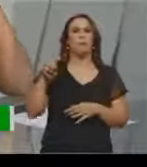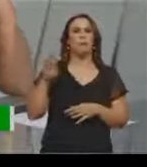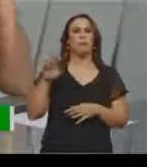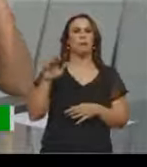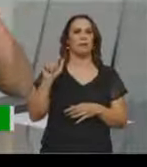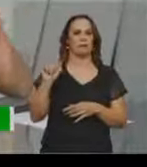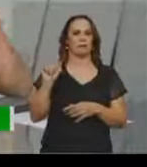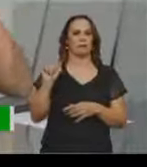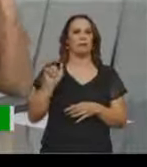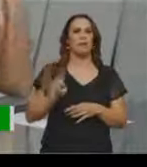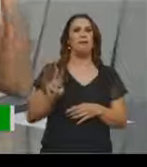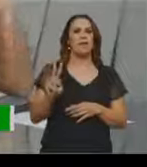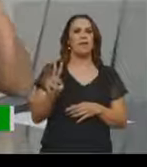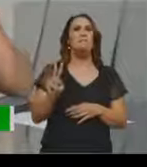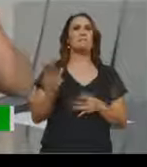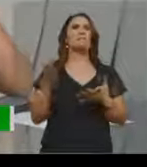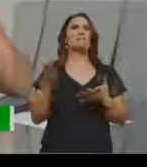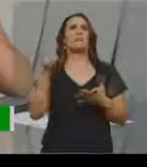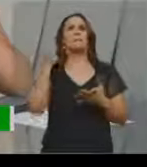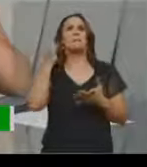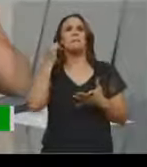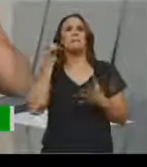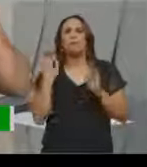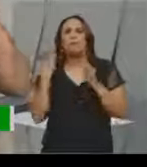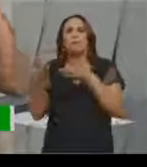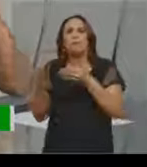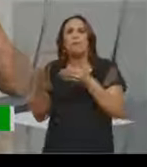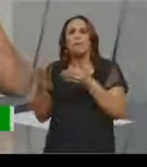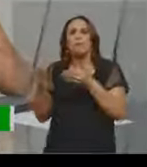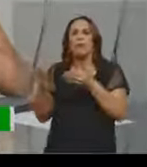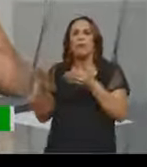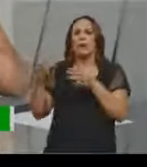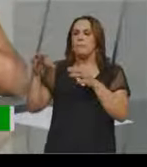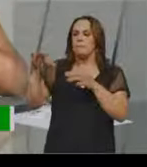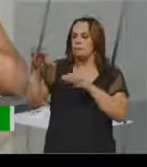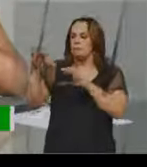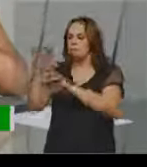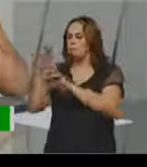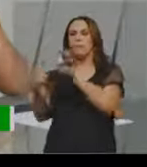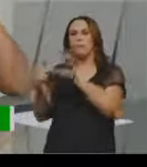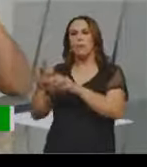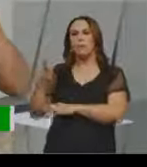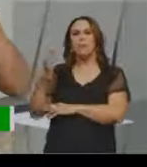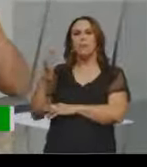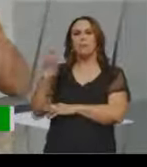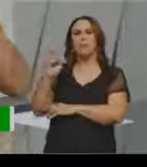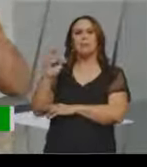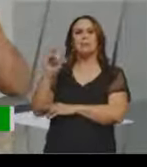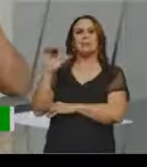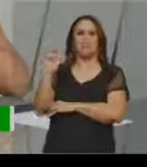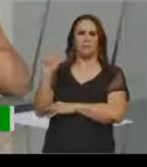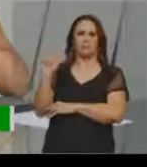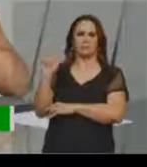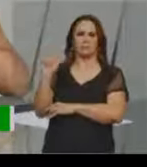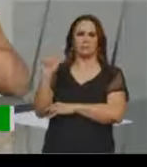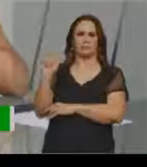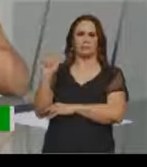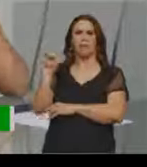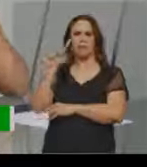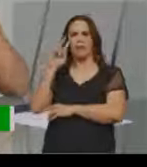né? A posição ali dos ligantes de uma dupla ligação. Quando eu falo óptica, eu já envolvo